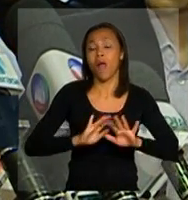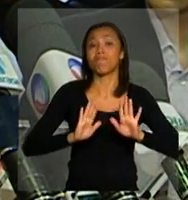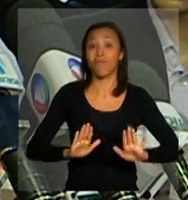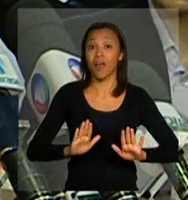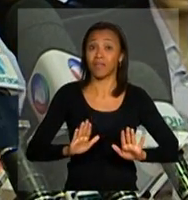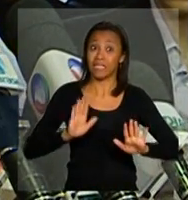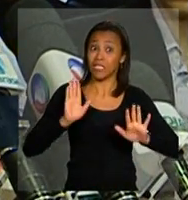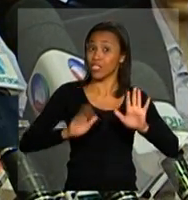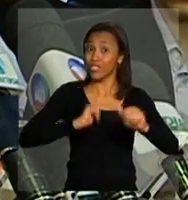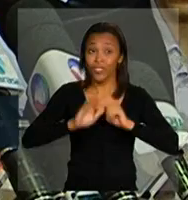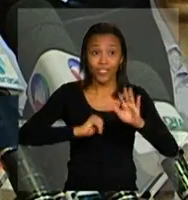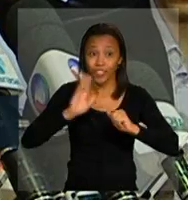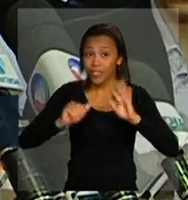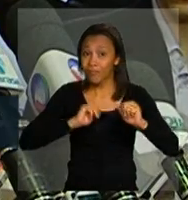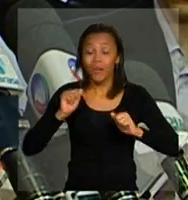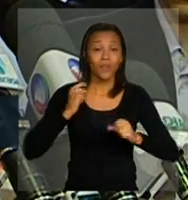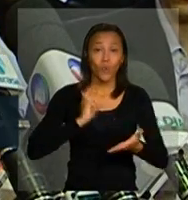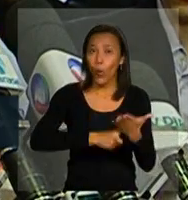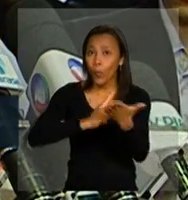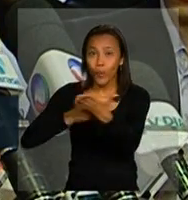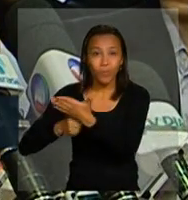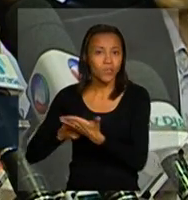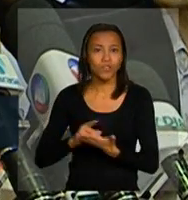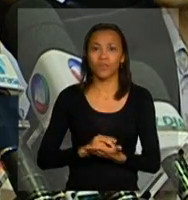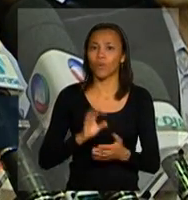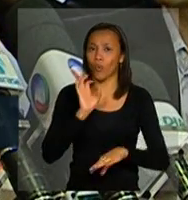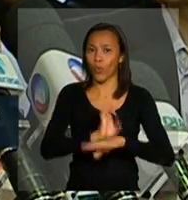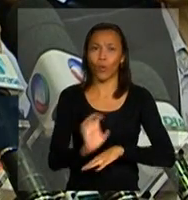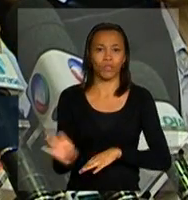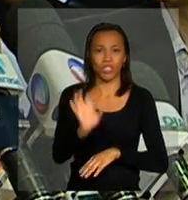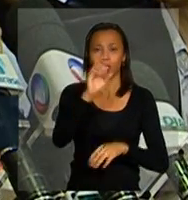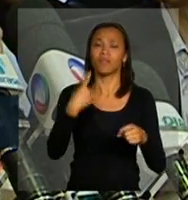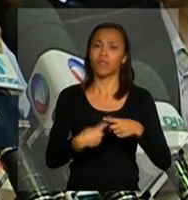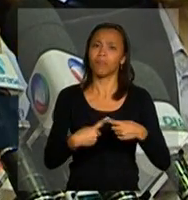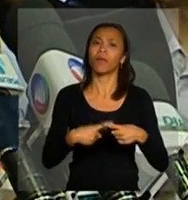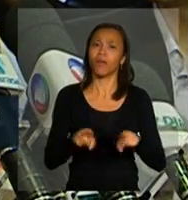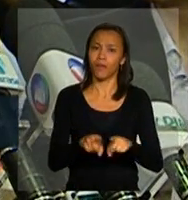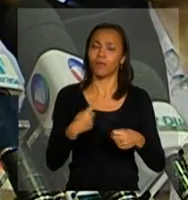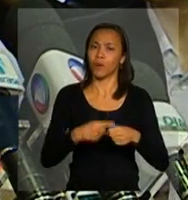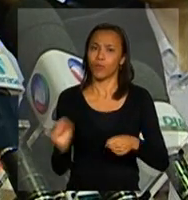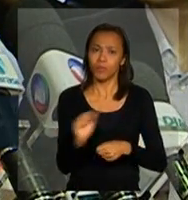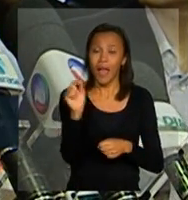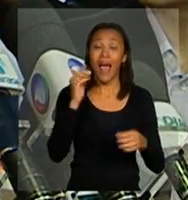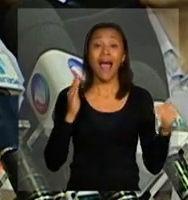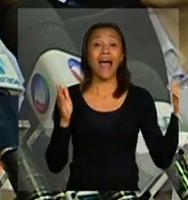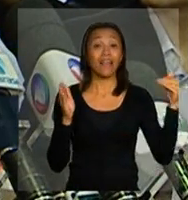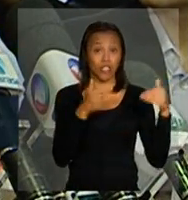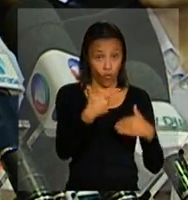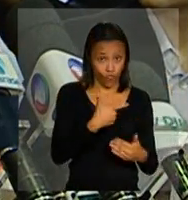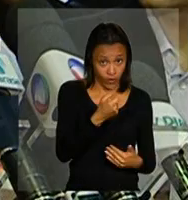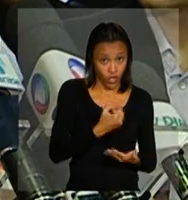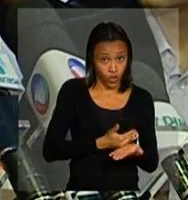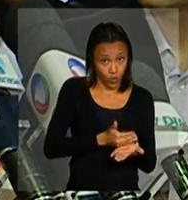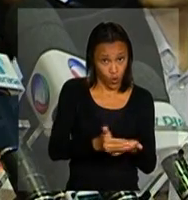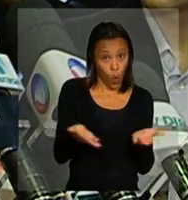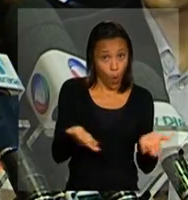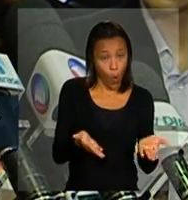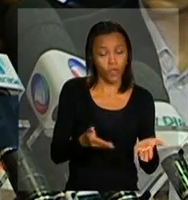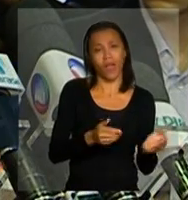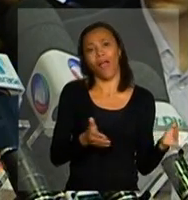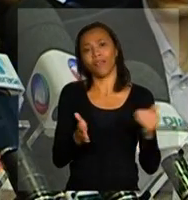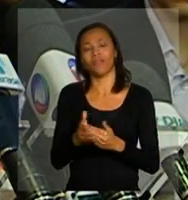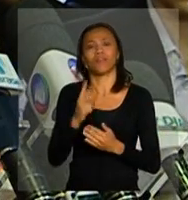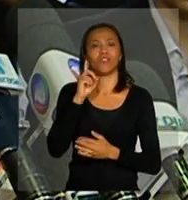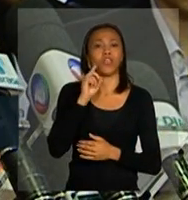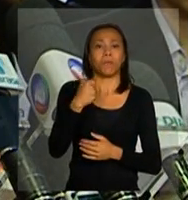grande mobilização com os estados e municípios a partir do dia 20 até o dia 1º de dezembro de testagem para o